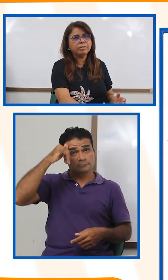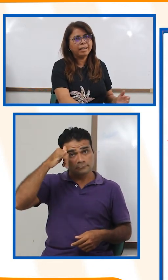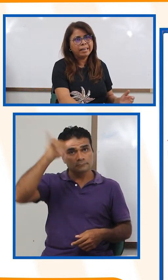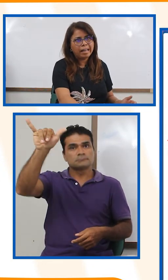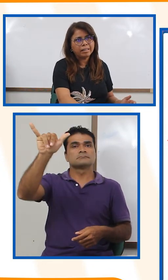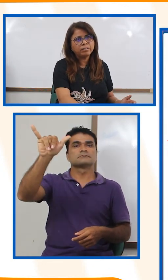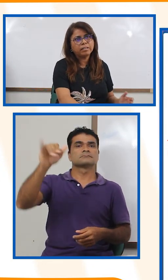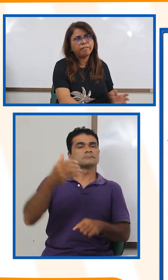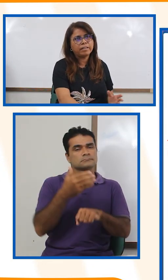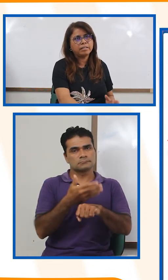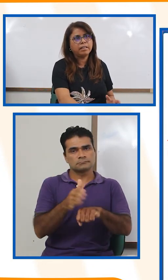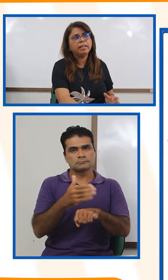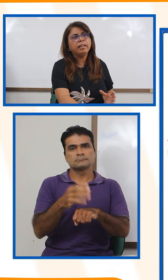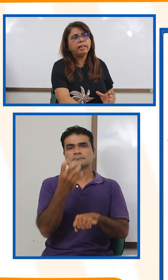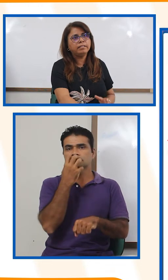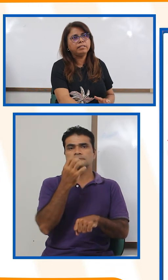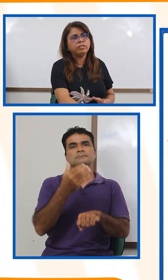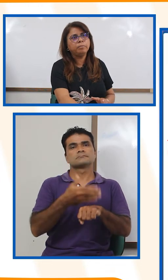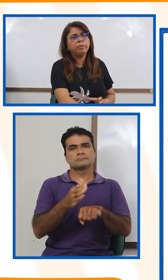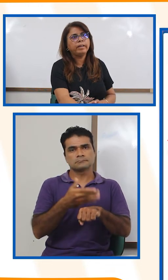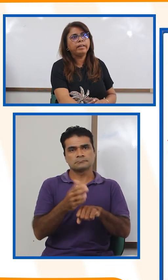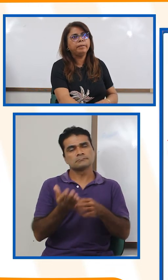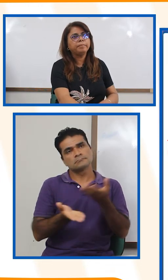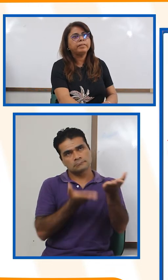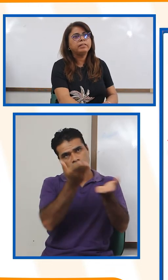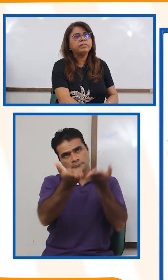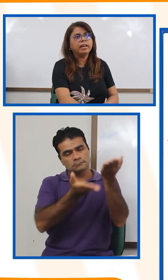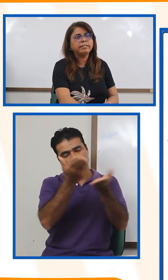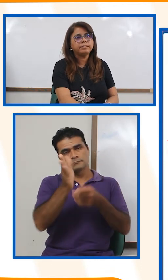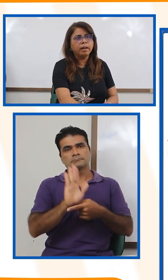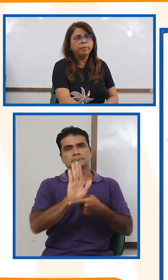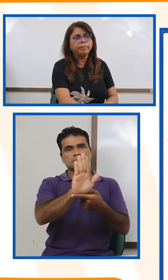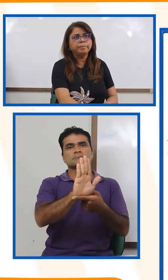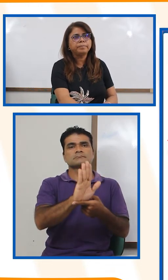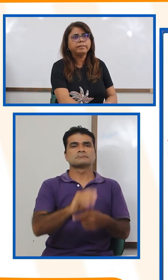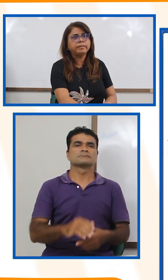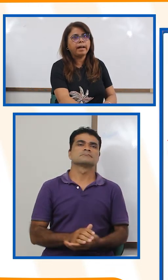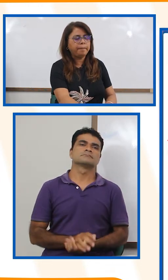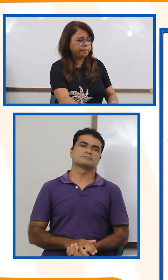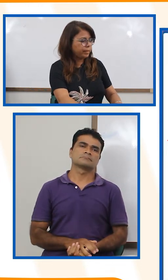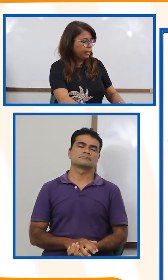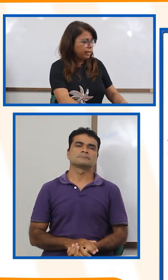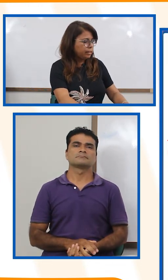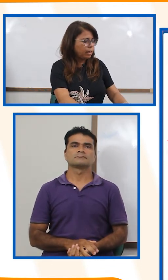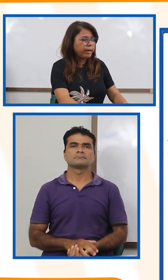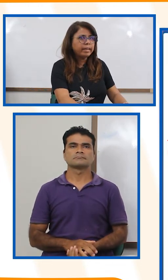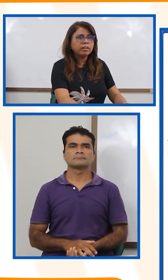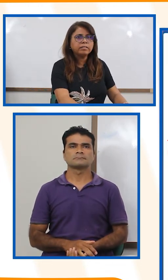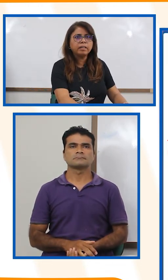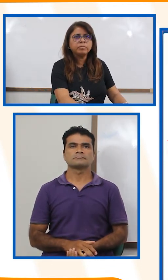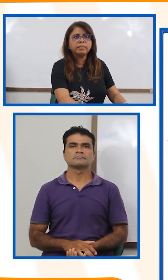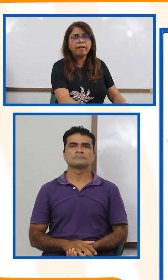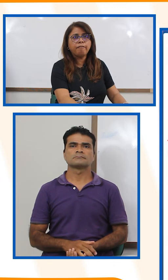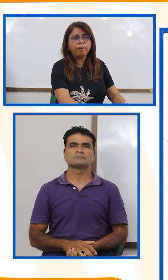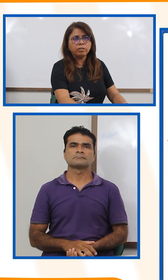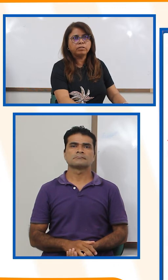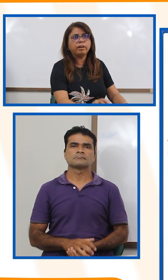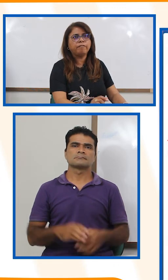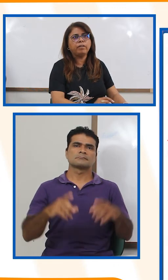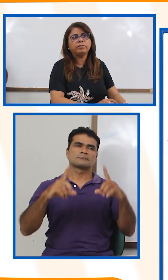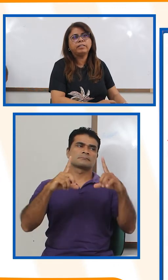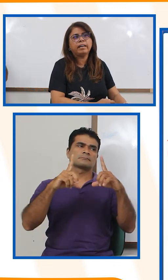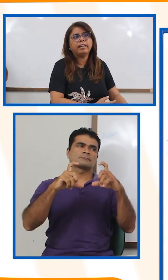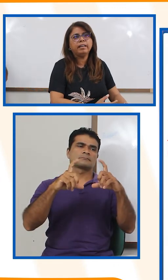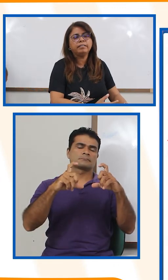eles são treinados a fazer esse tipo aí de ação. tá? Então aí nós temos